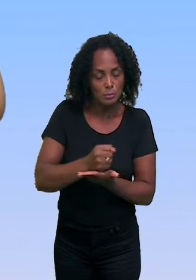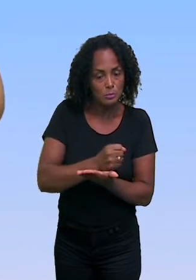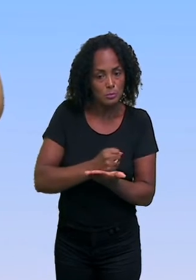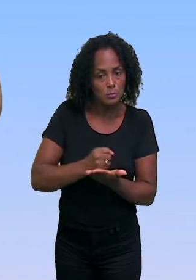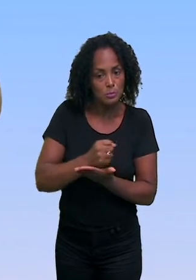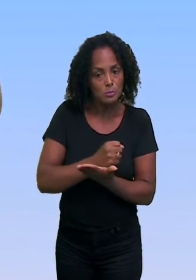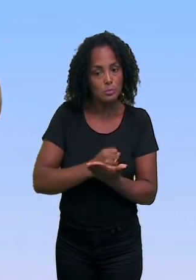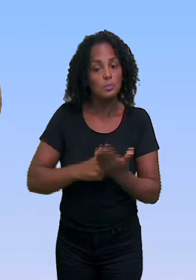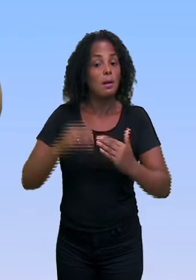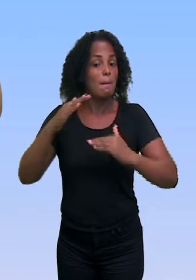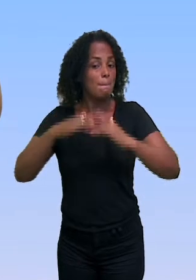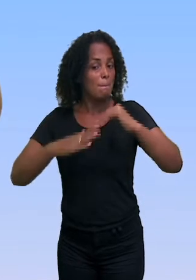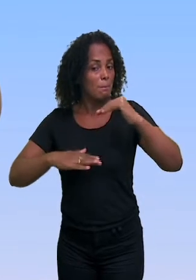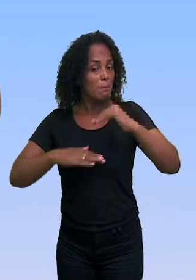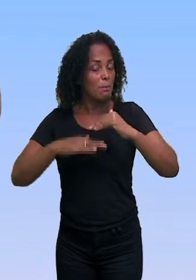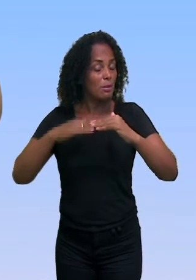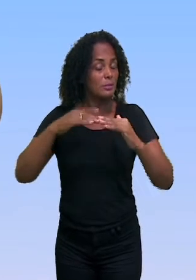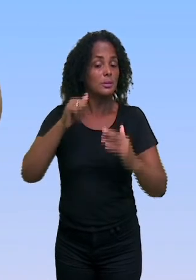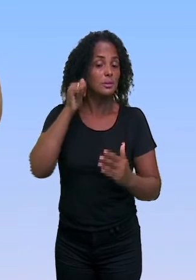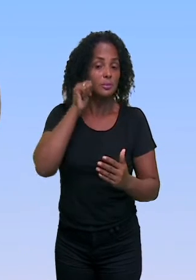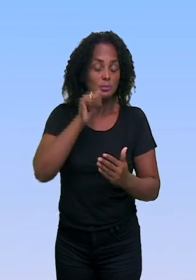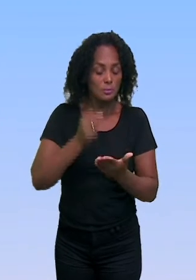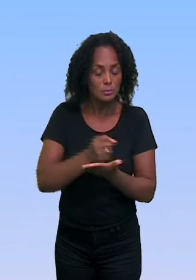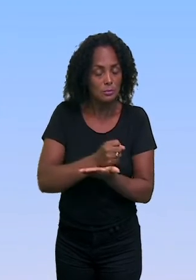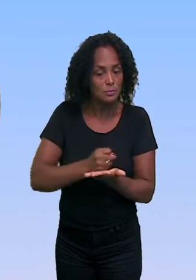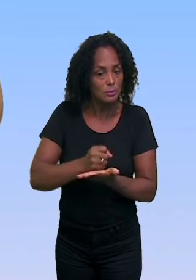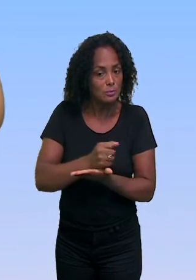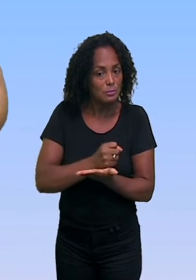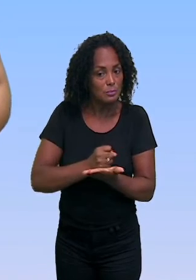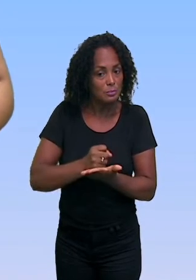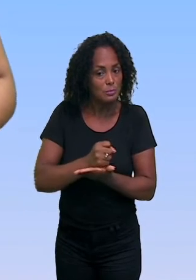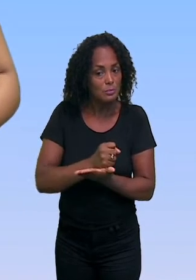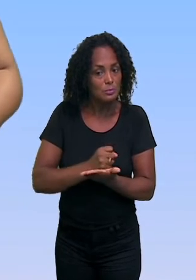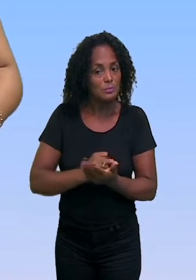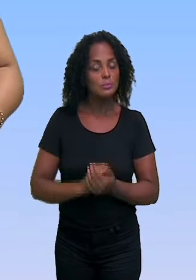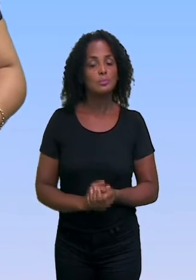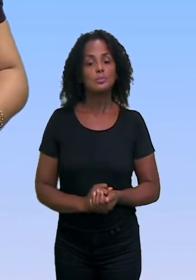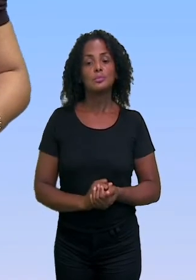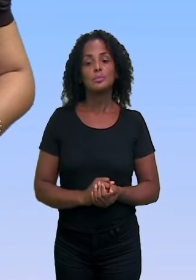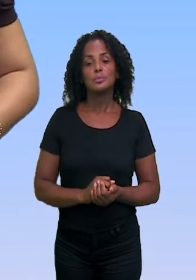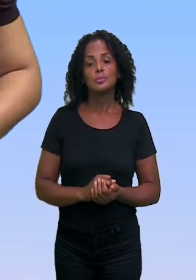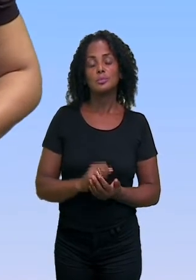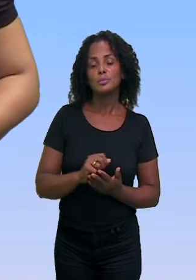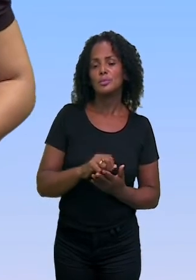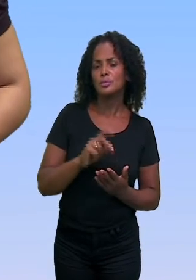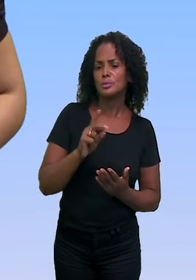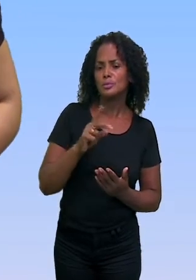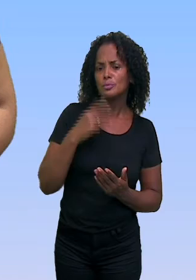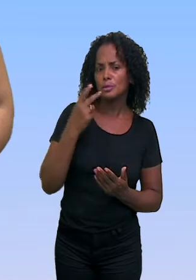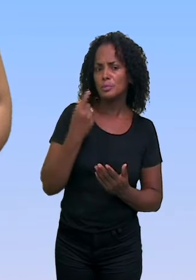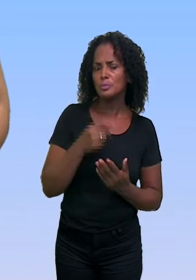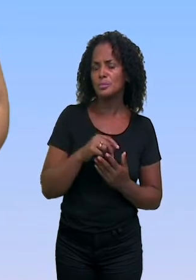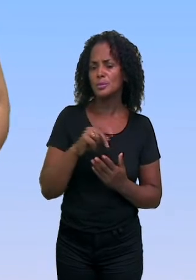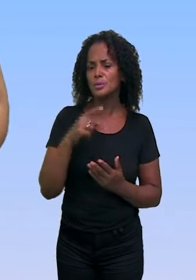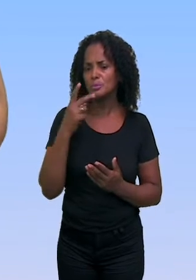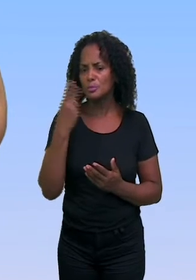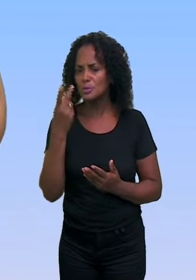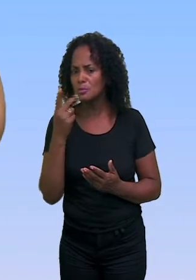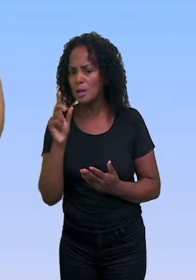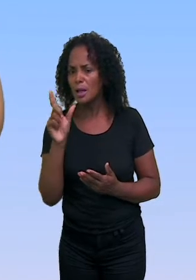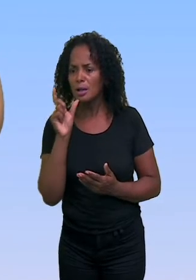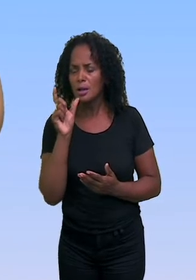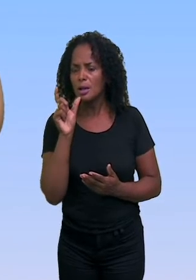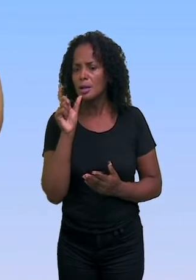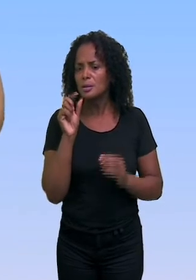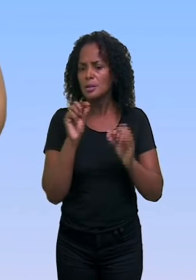fui Beatles formas isso então vamos completar a frase lá o n